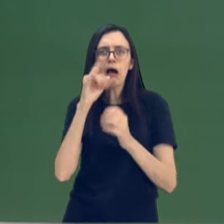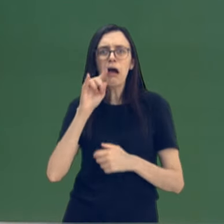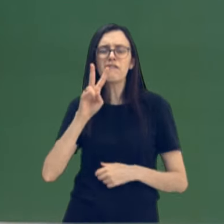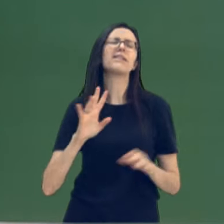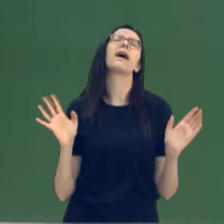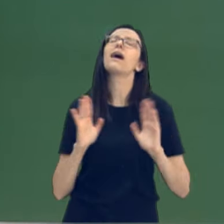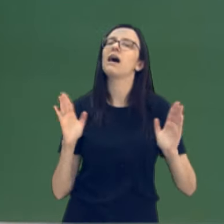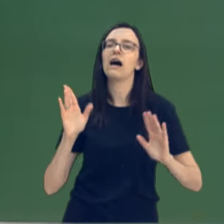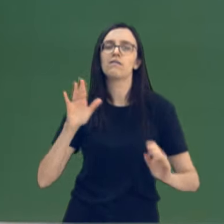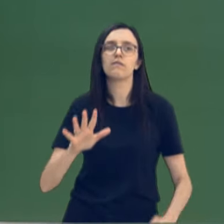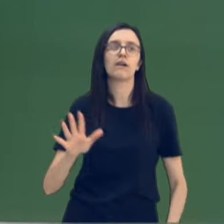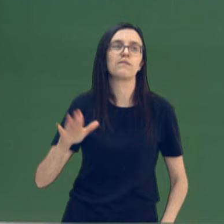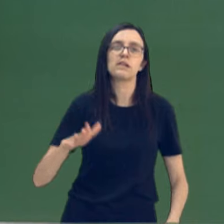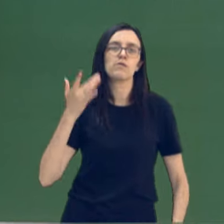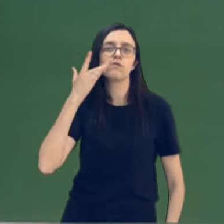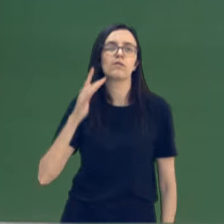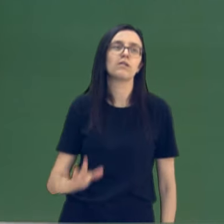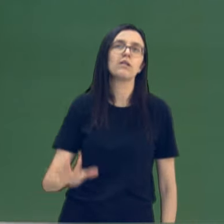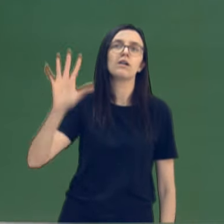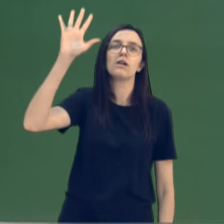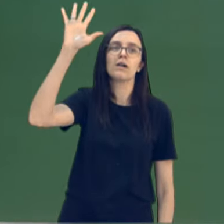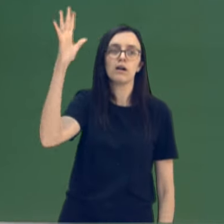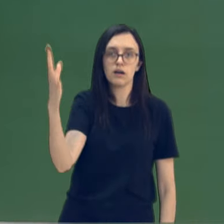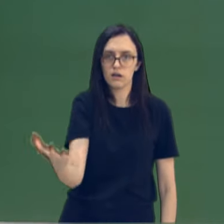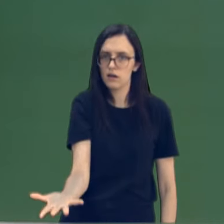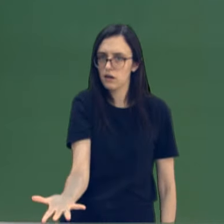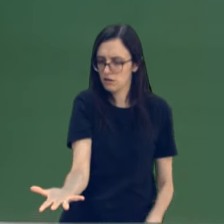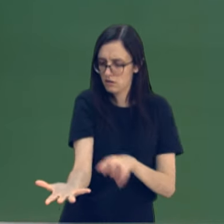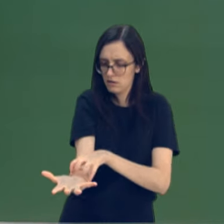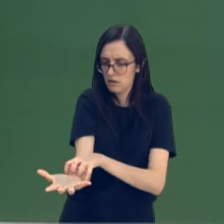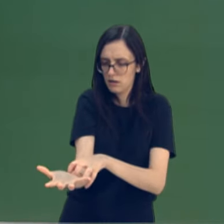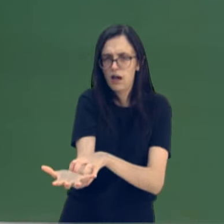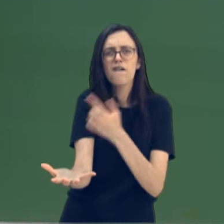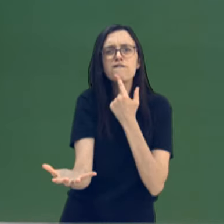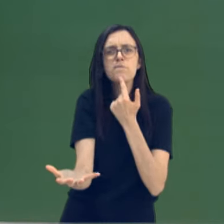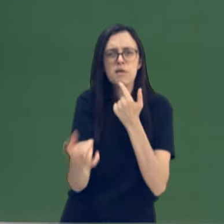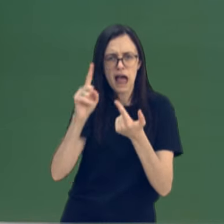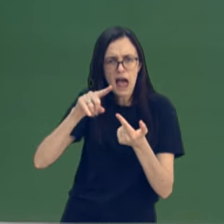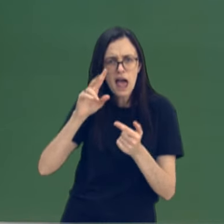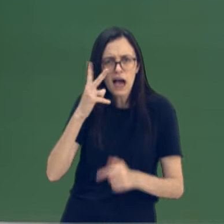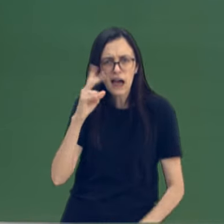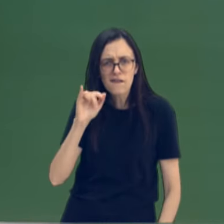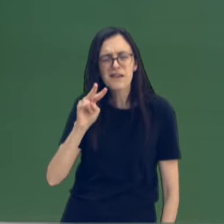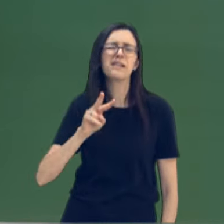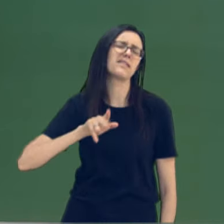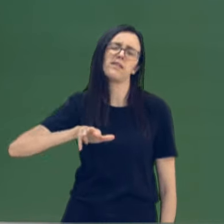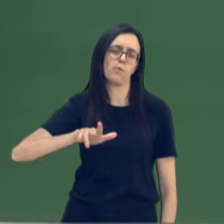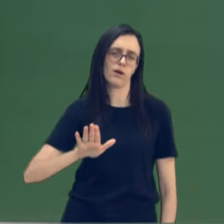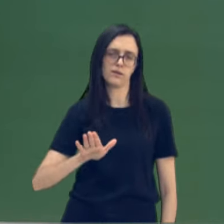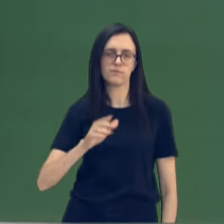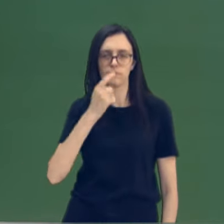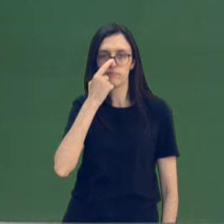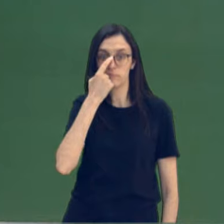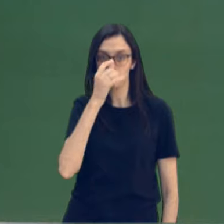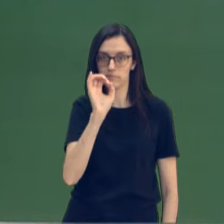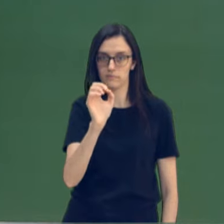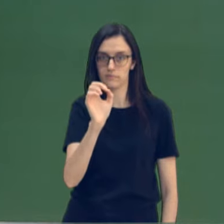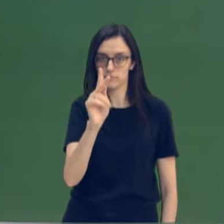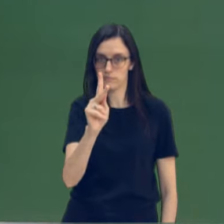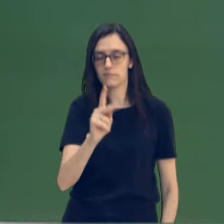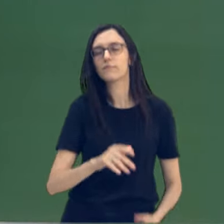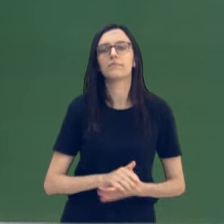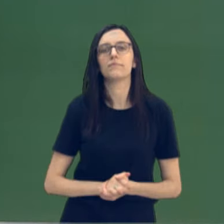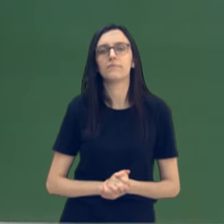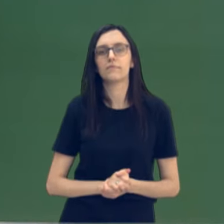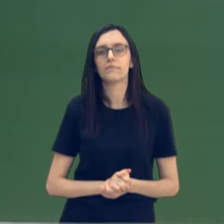Se você ficar com a mão para cima 2 minutos e depois pôr para baixo, vai aparecer um monte de manchinhas. Você não desenvolveu o HIV. Certo? Então,